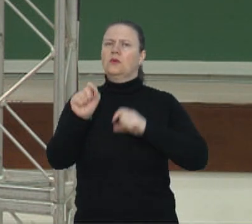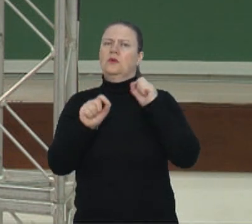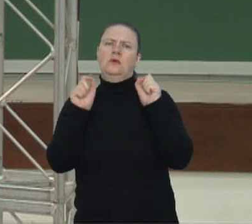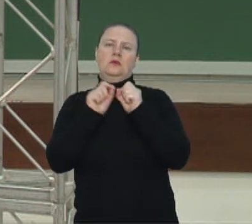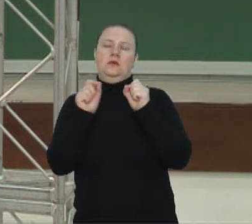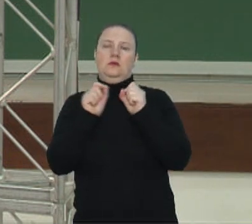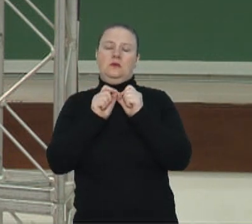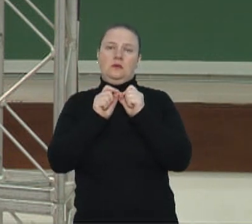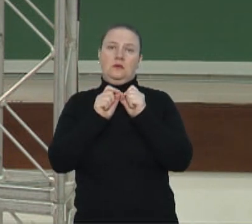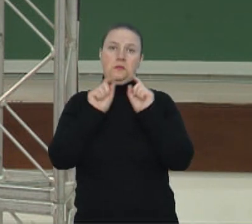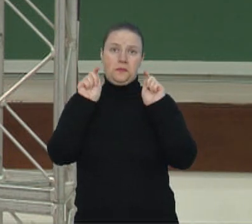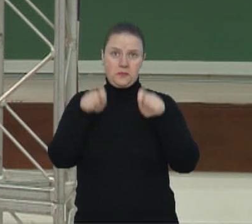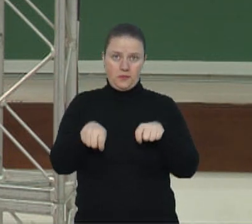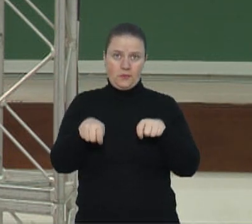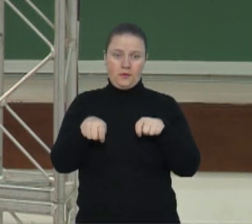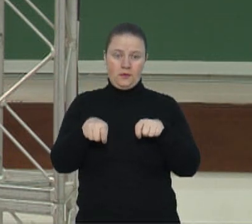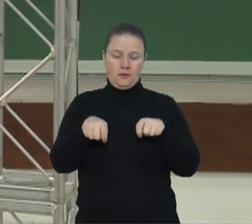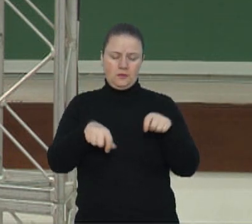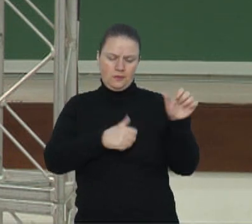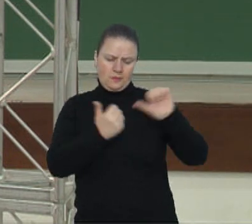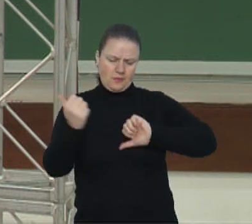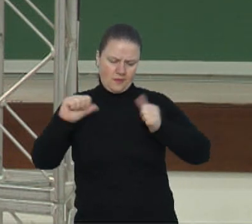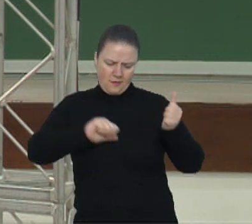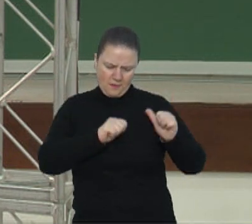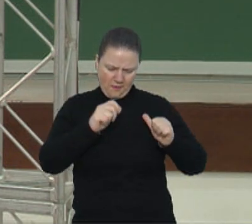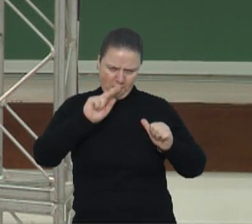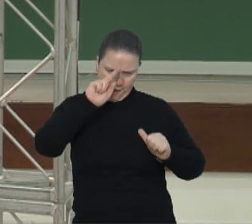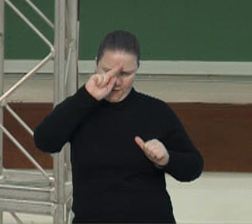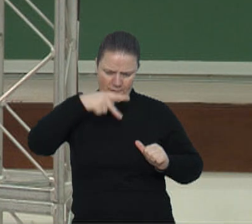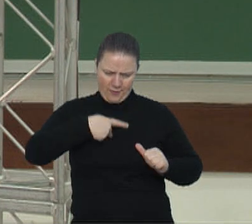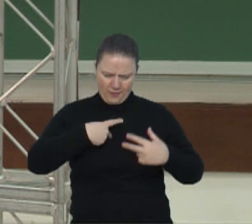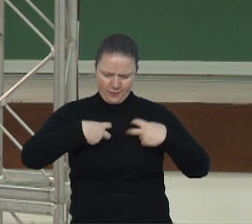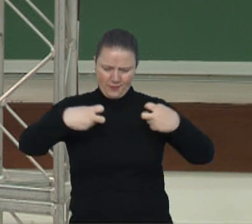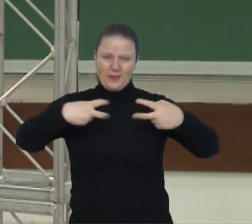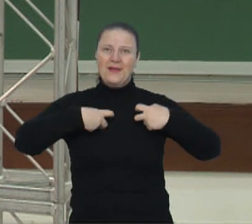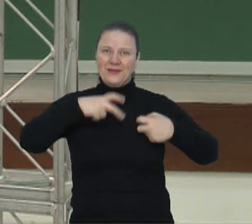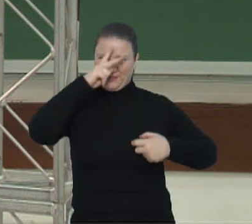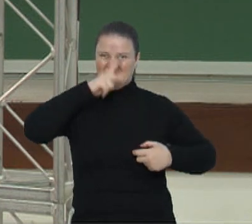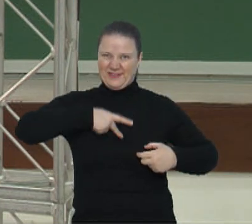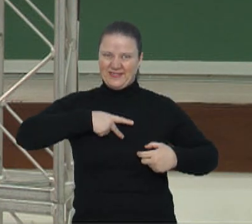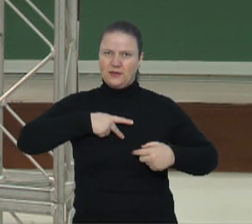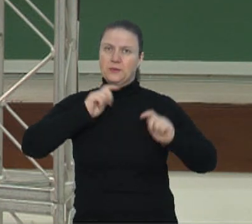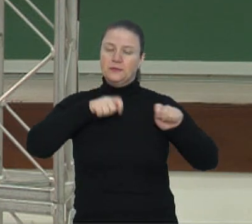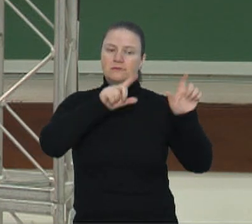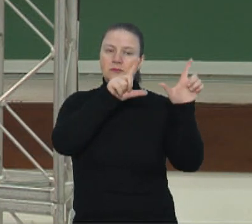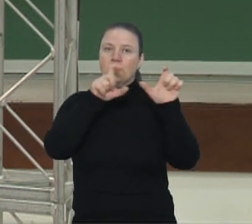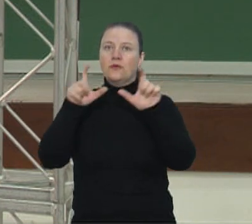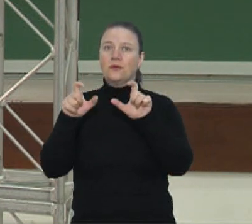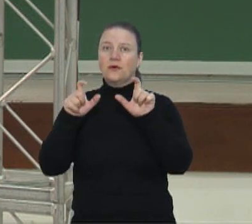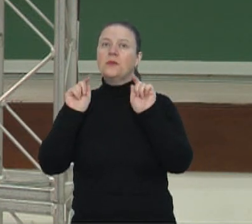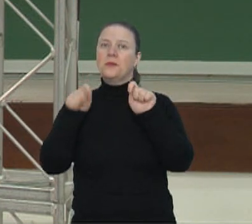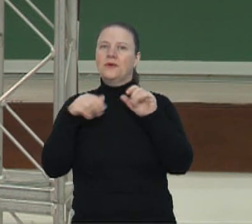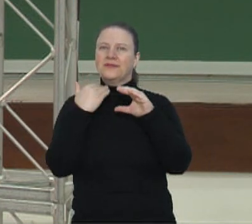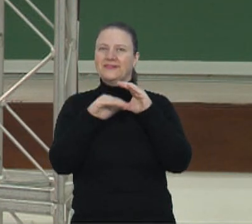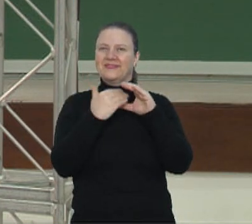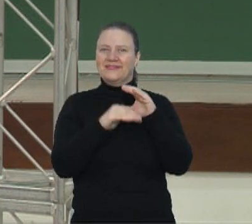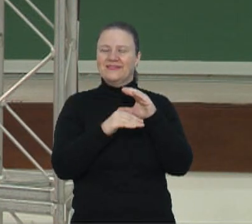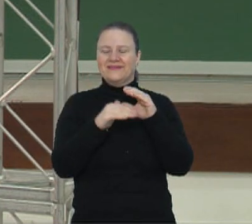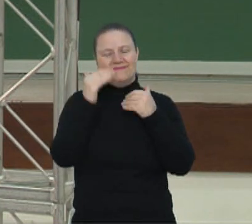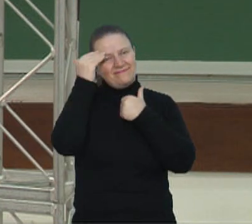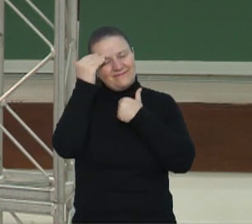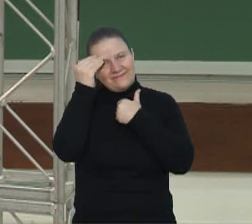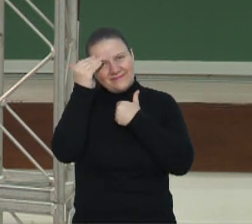Aí vocês fazem uma autoavaliação, escrevem lá, se puder, tirar uma foto e enviar para a gente. Muito